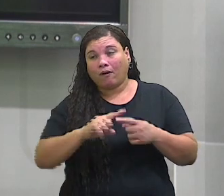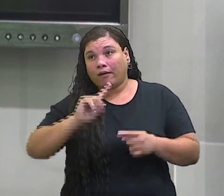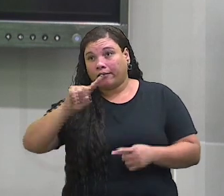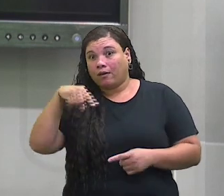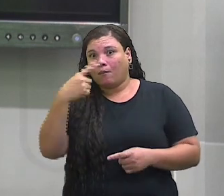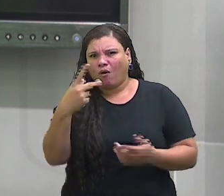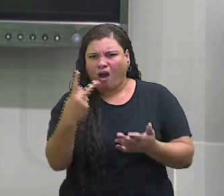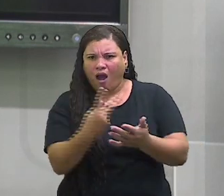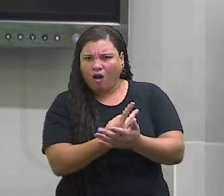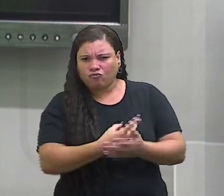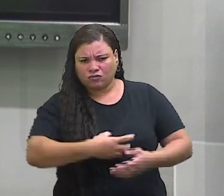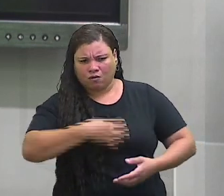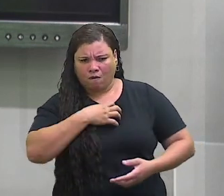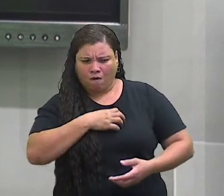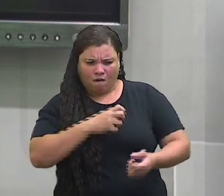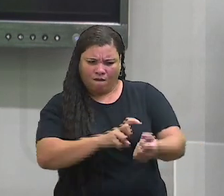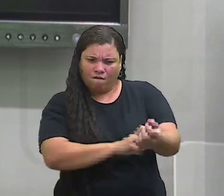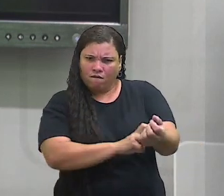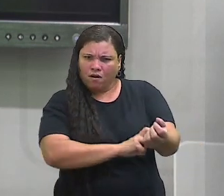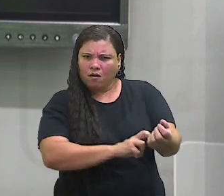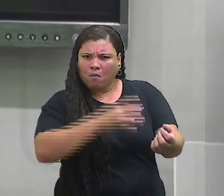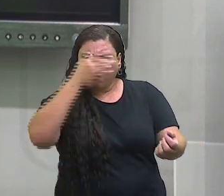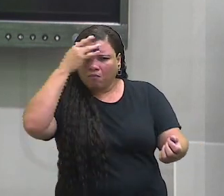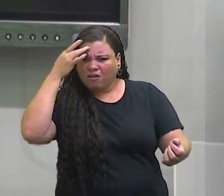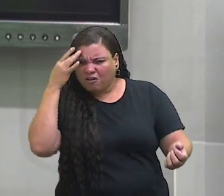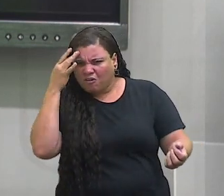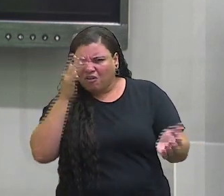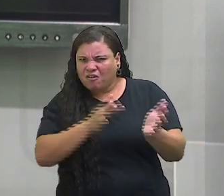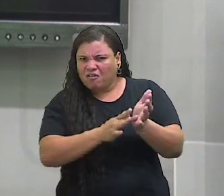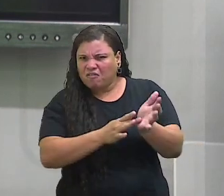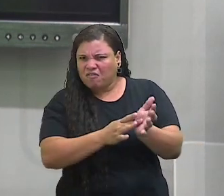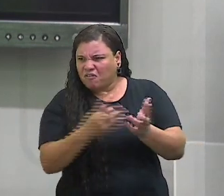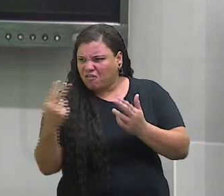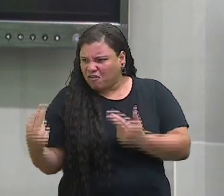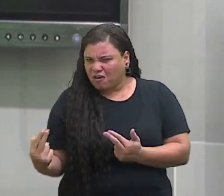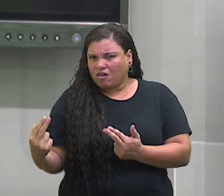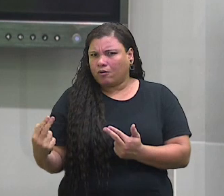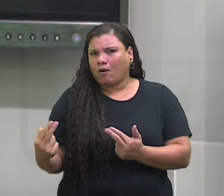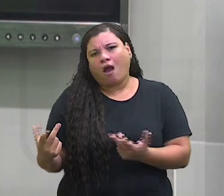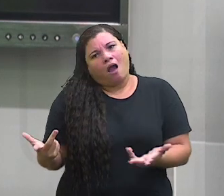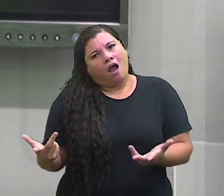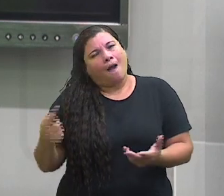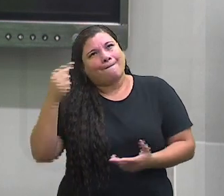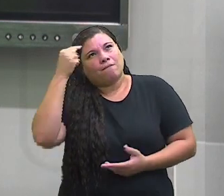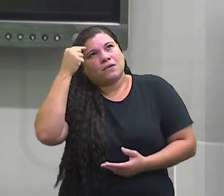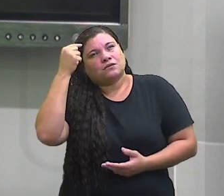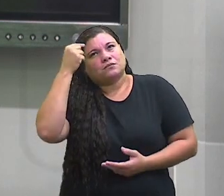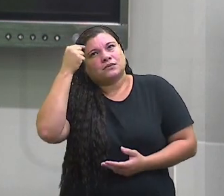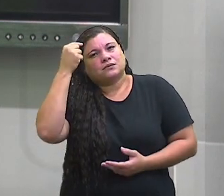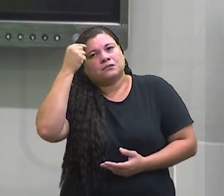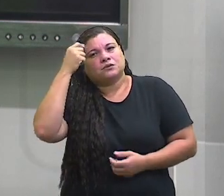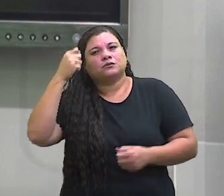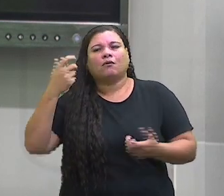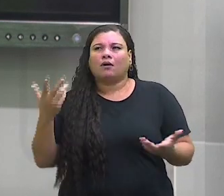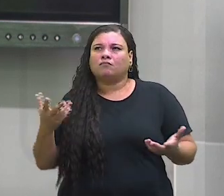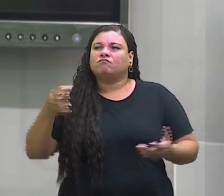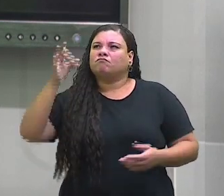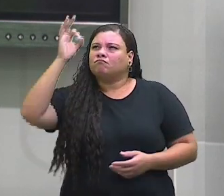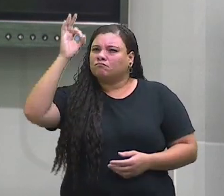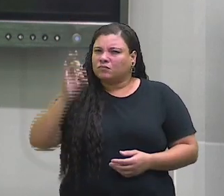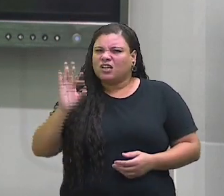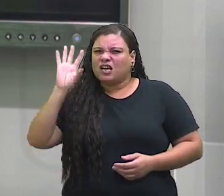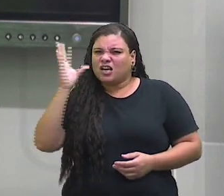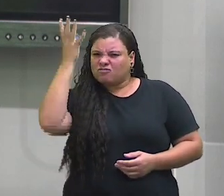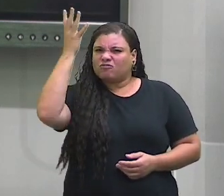só incluiu seu nome depois que a peça já havia sido entregue. A assinatura ocorreu em um momento de raiva, pois